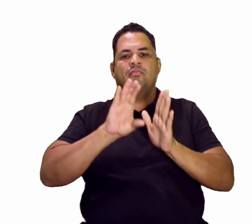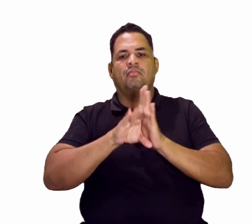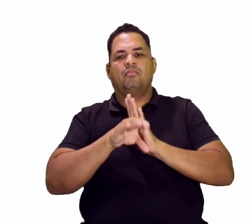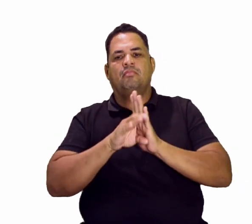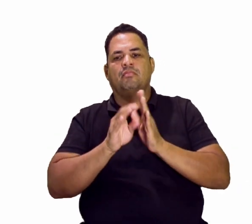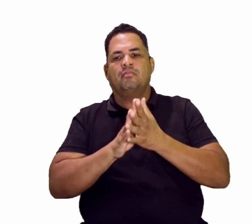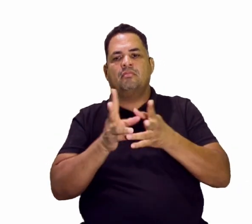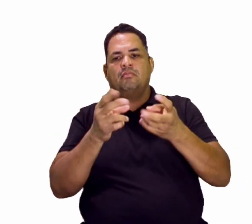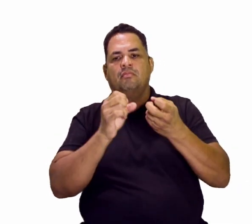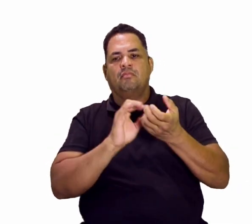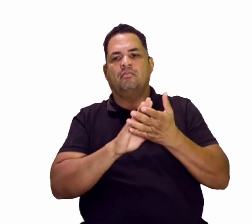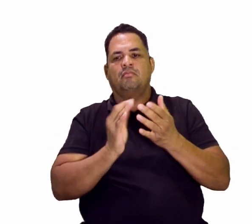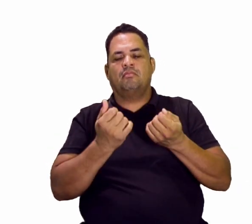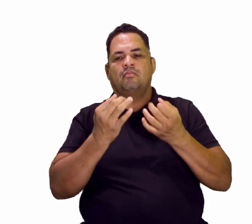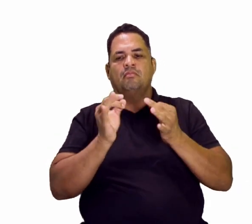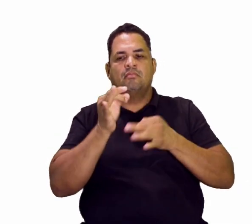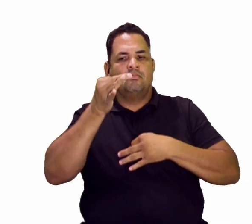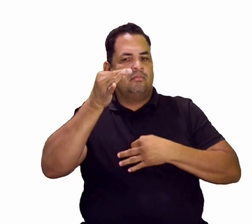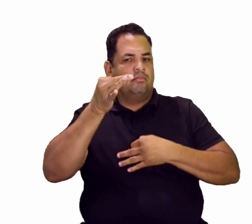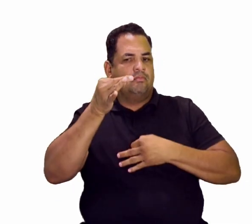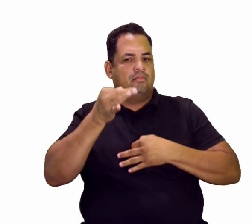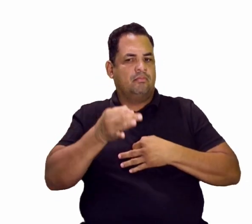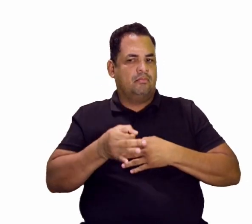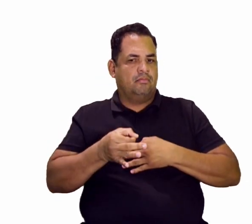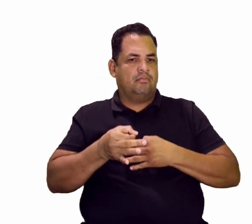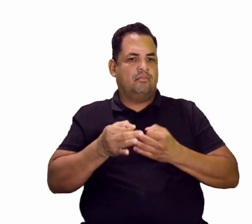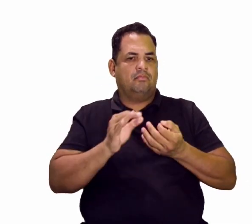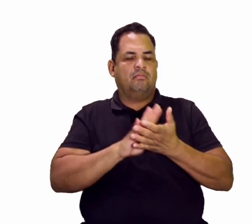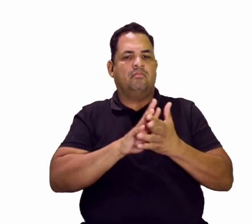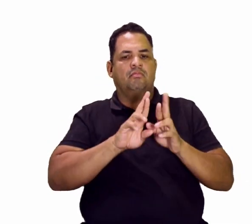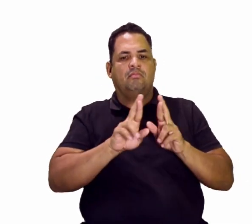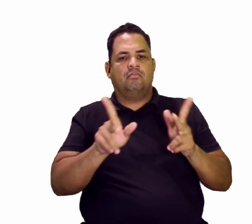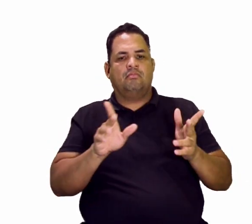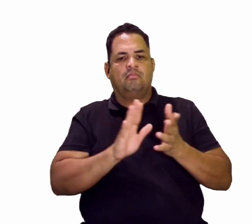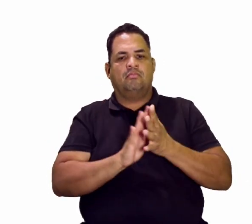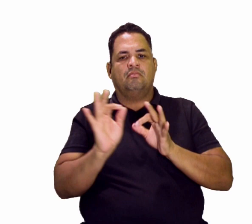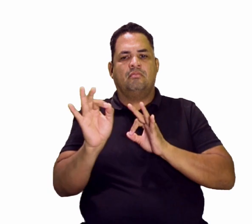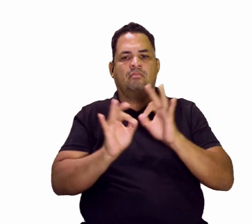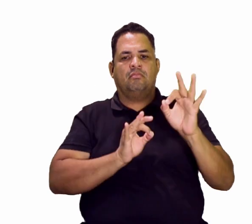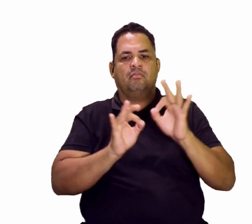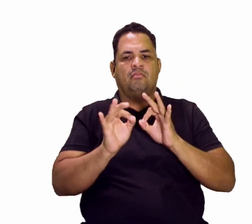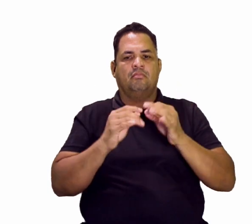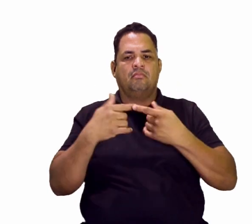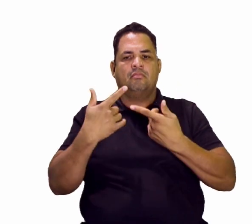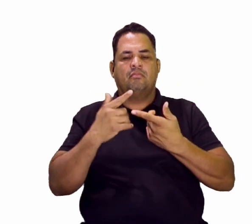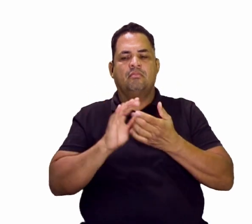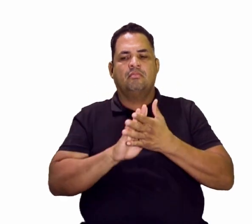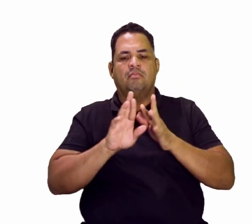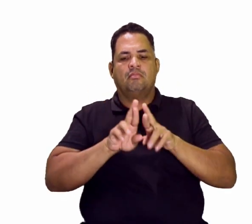conceitos e identificando regularidades e diferenças, construindo